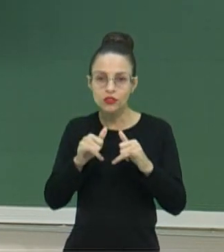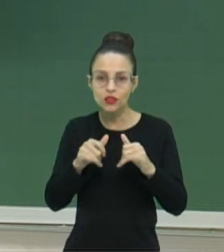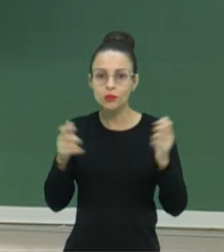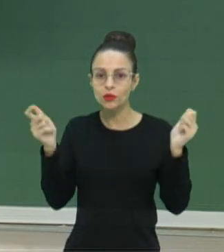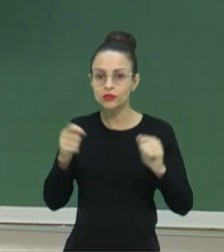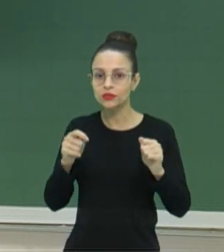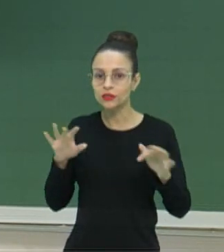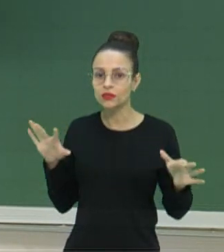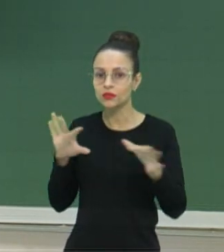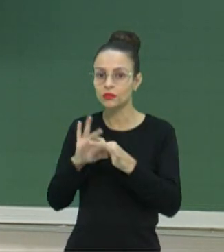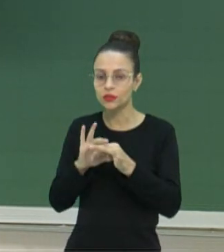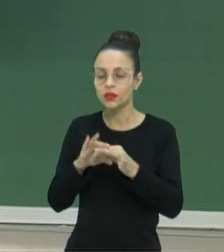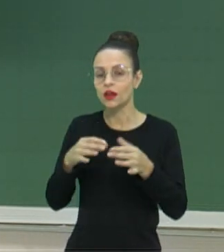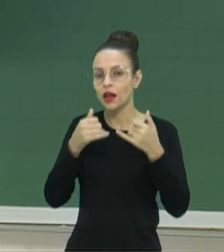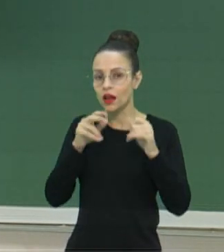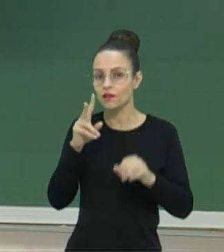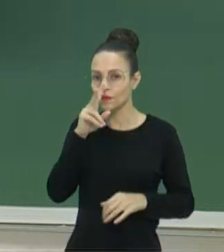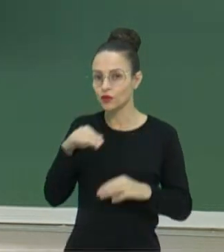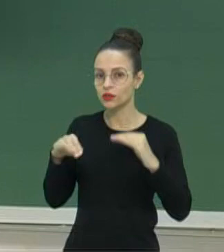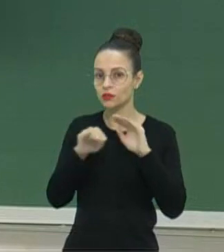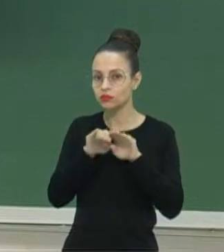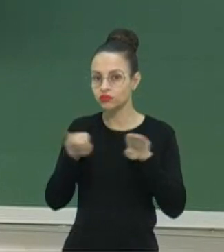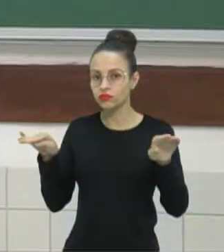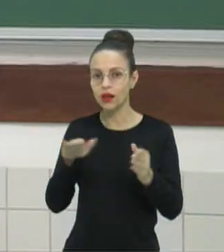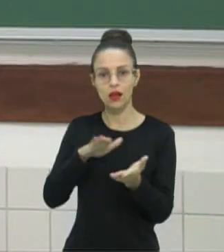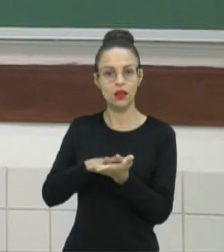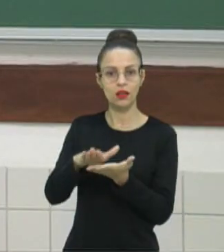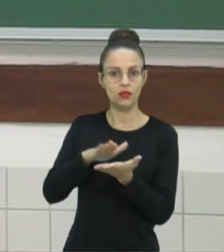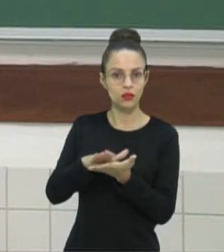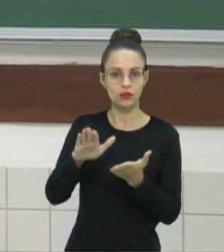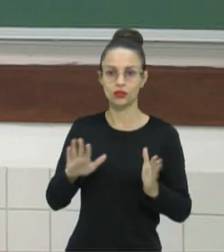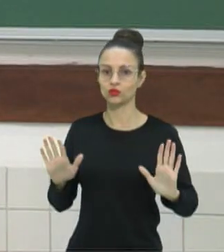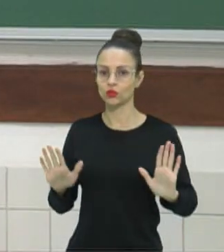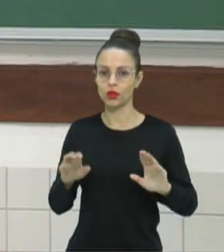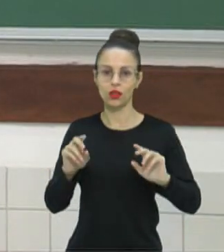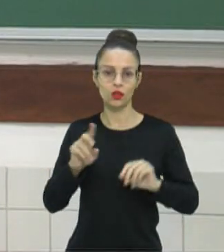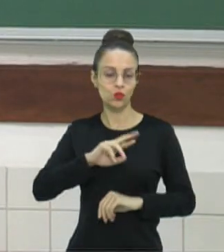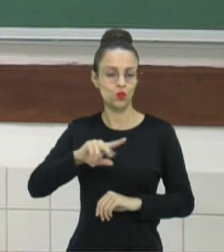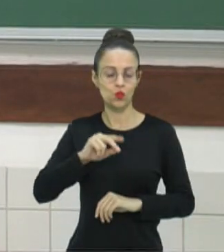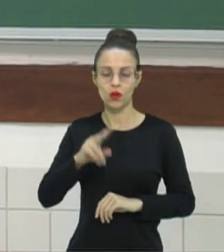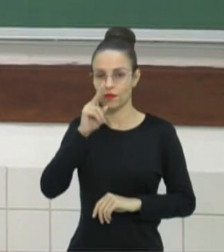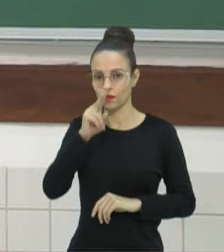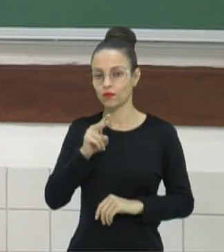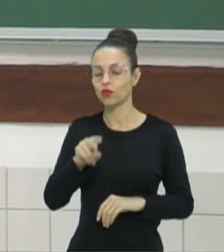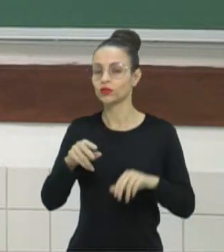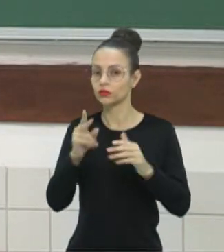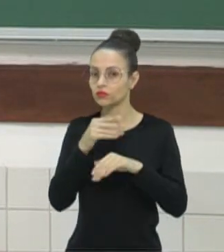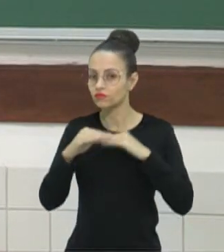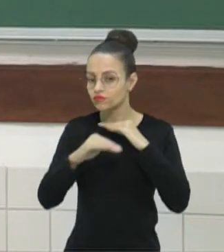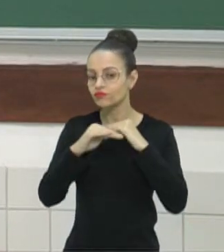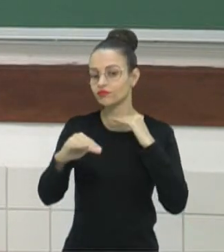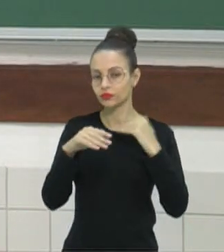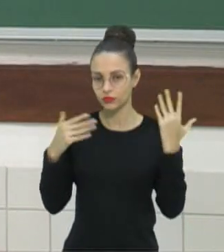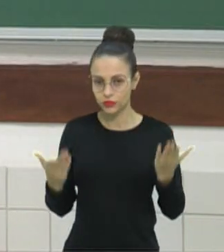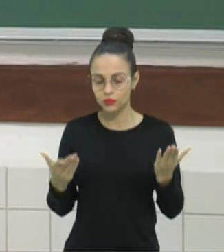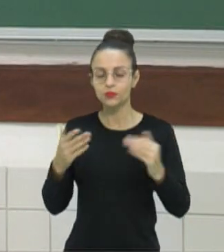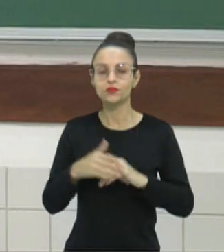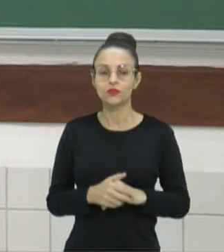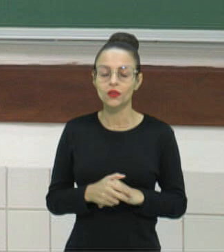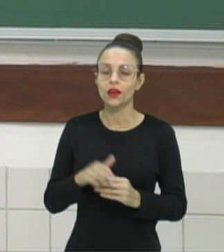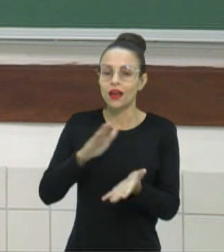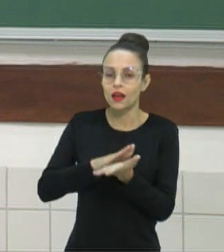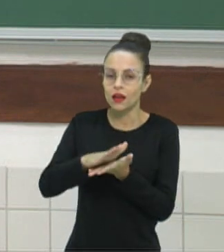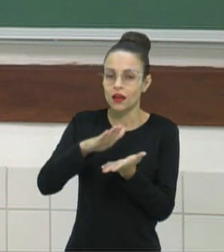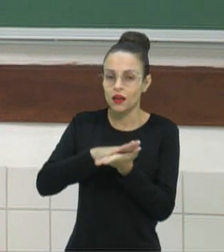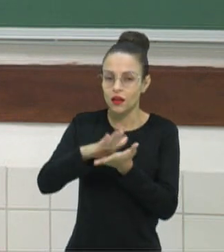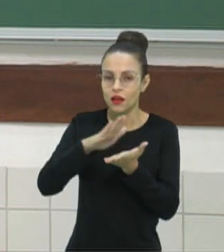a forças conservativas, né? E o atrito ele não é uma força conservativa. Lembre-se disso, ok? Então, o atrito